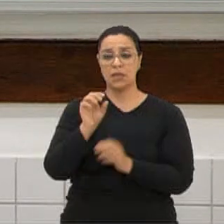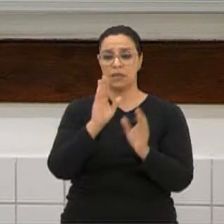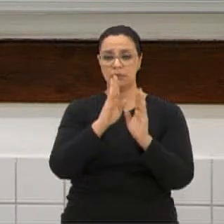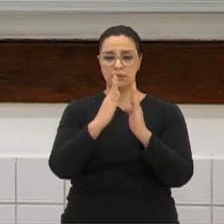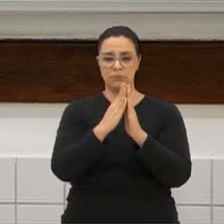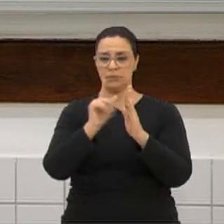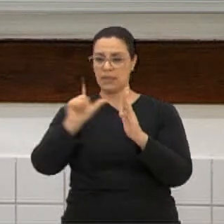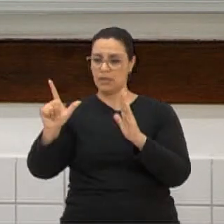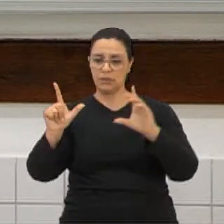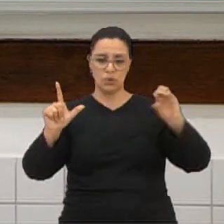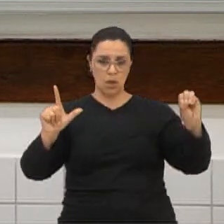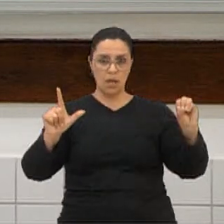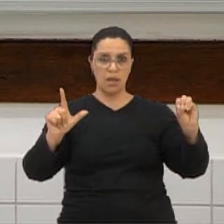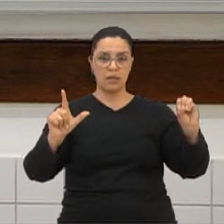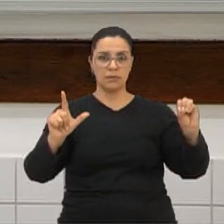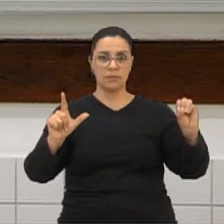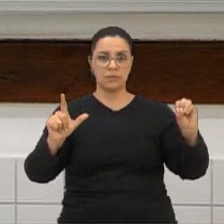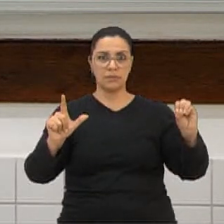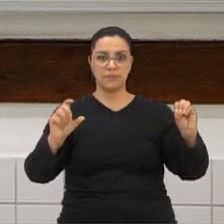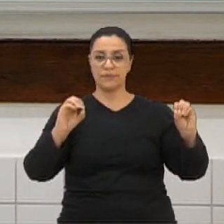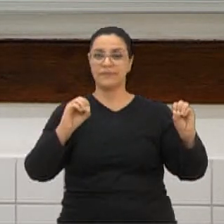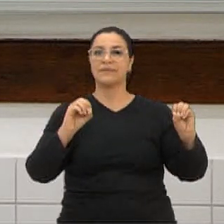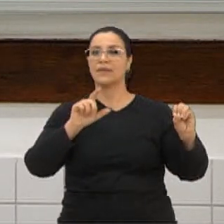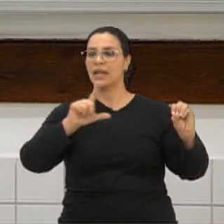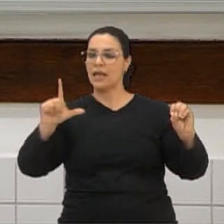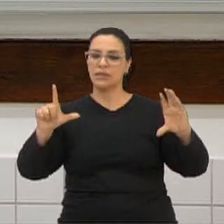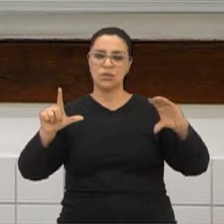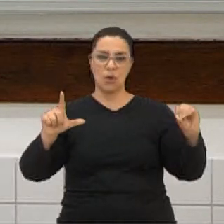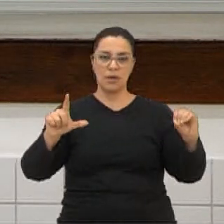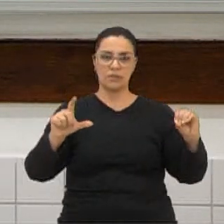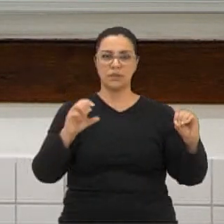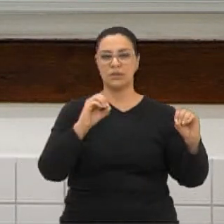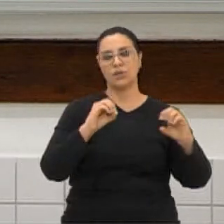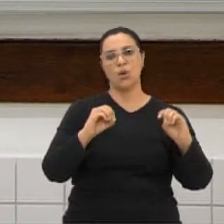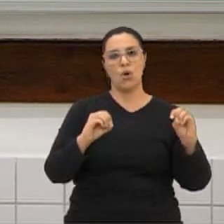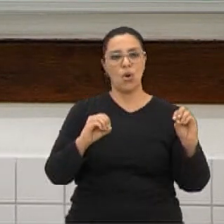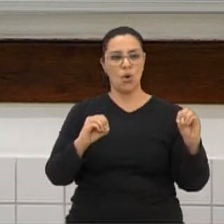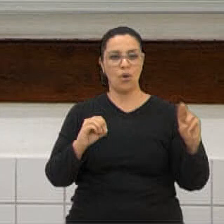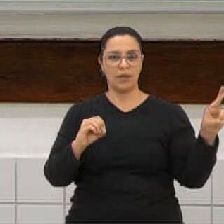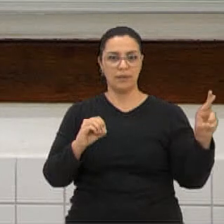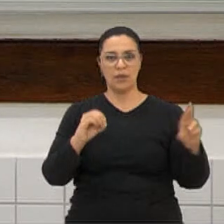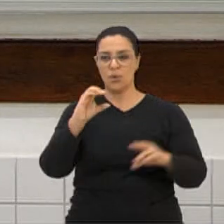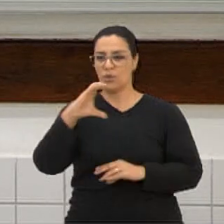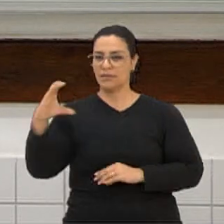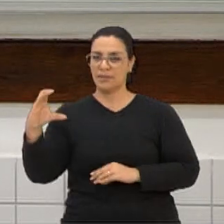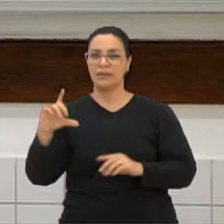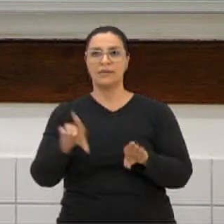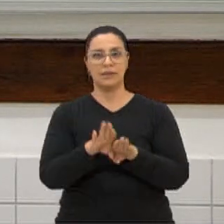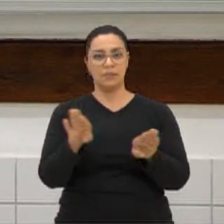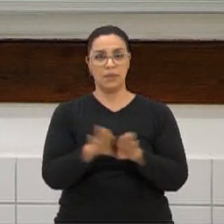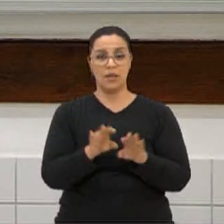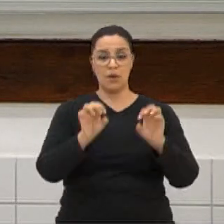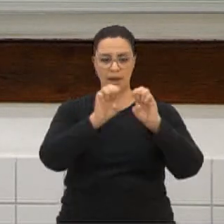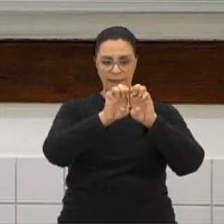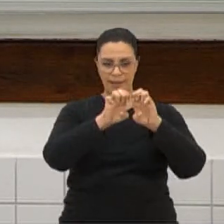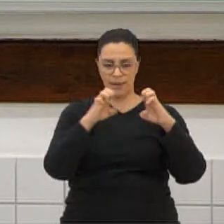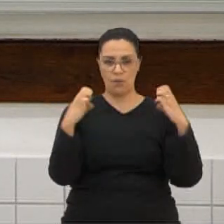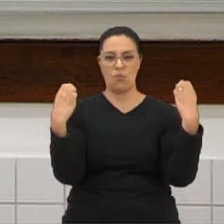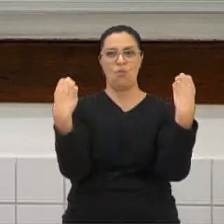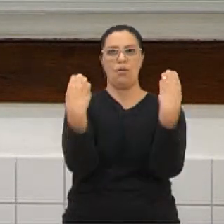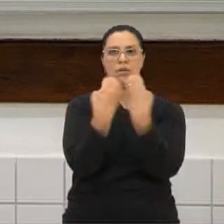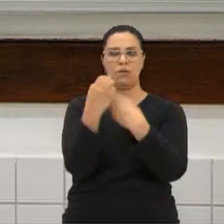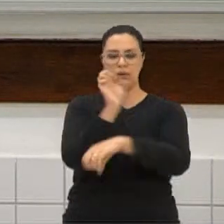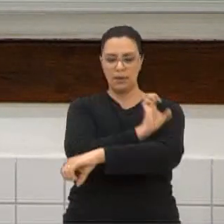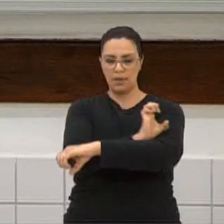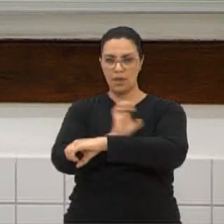hemisfério oeste, hemisfério oriental e hemisfério ocidental. Agora, a linha do Equador, que vai dividir em